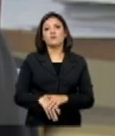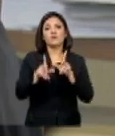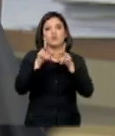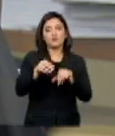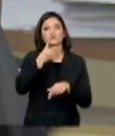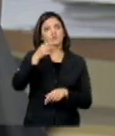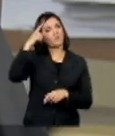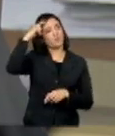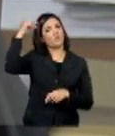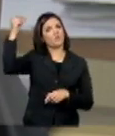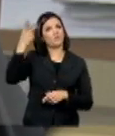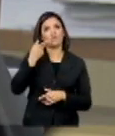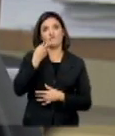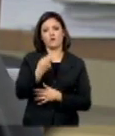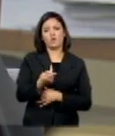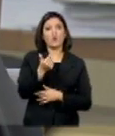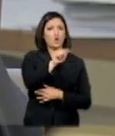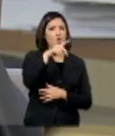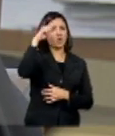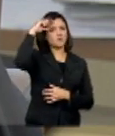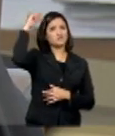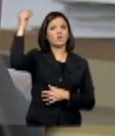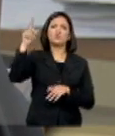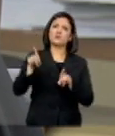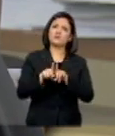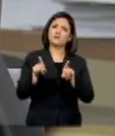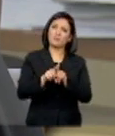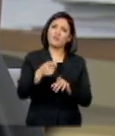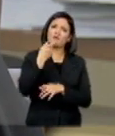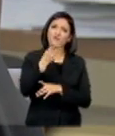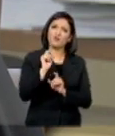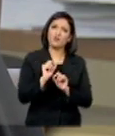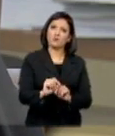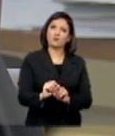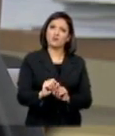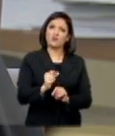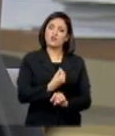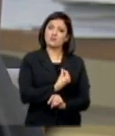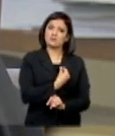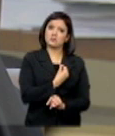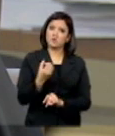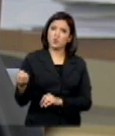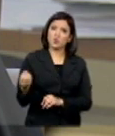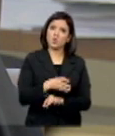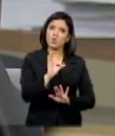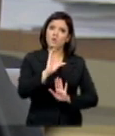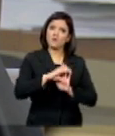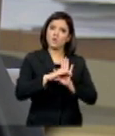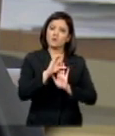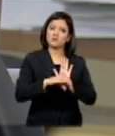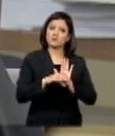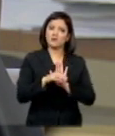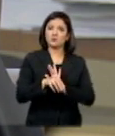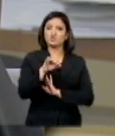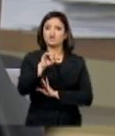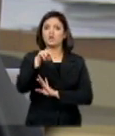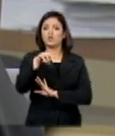outros autores defendem inclusive a existência de um novo conceito de inconstitucionalidade